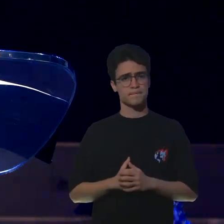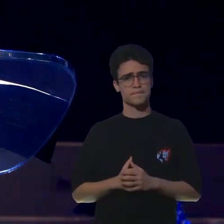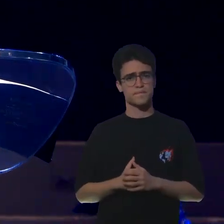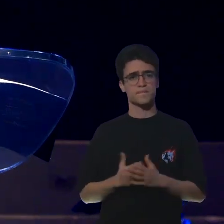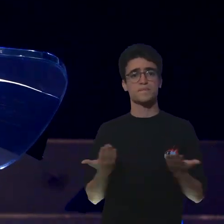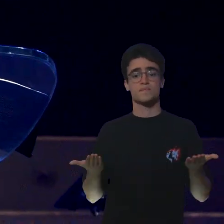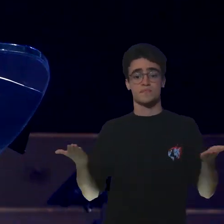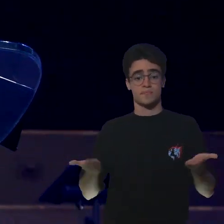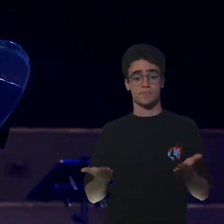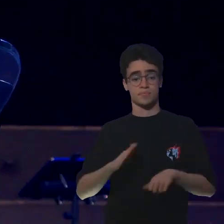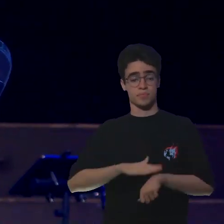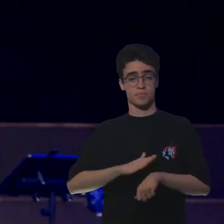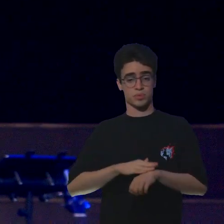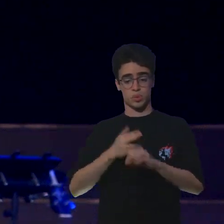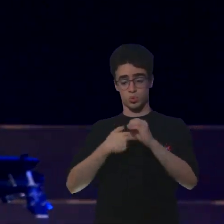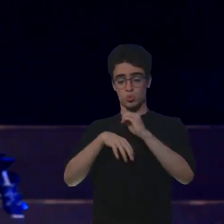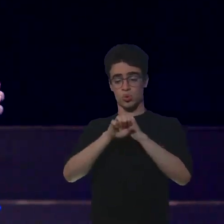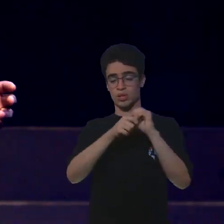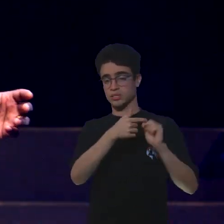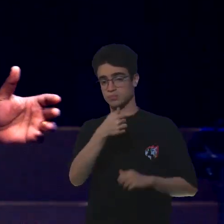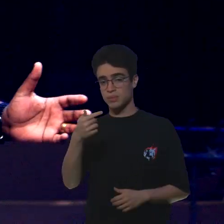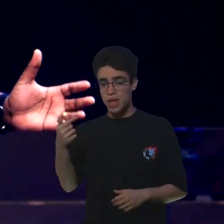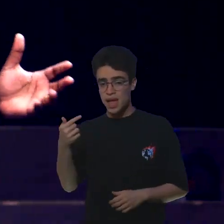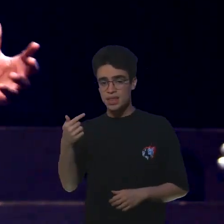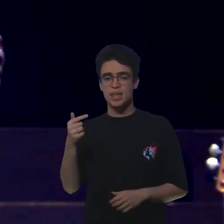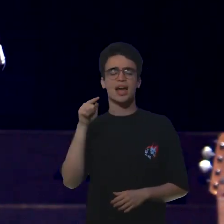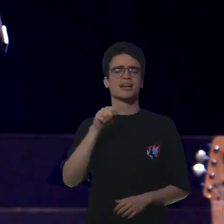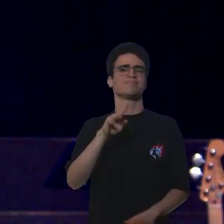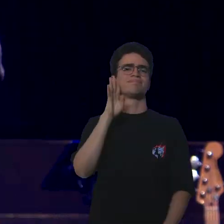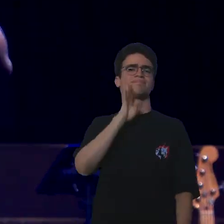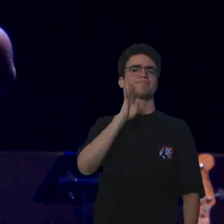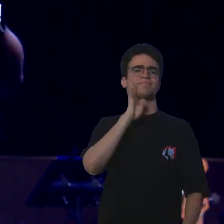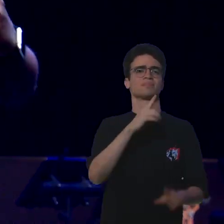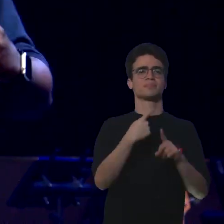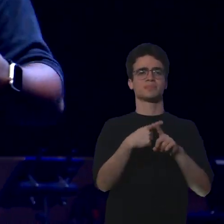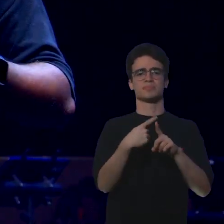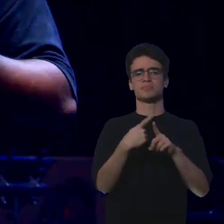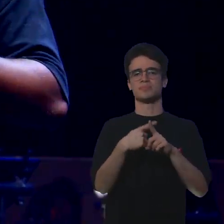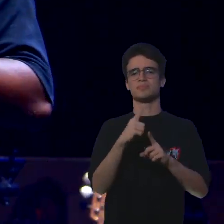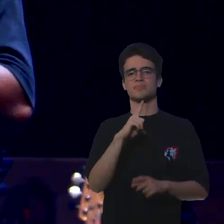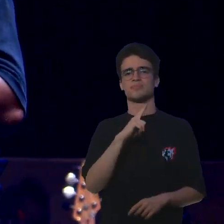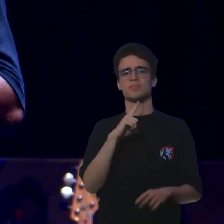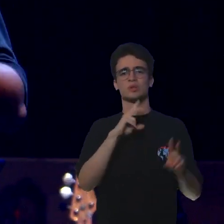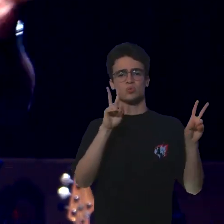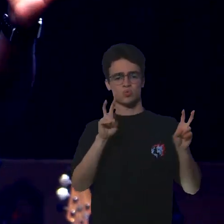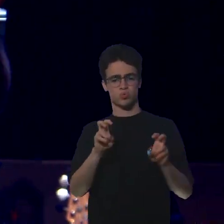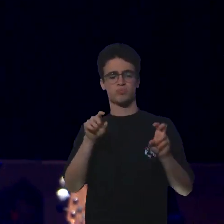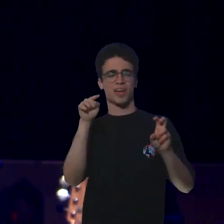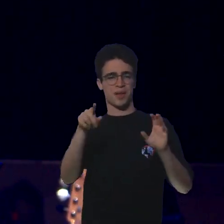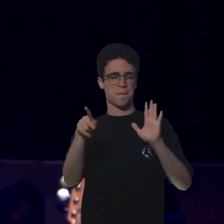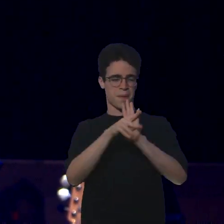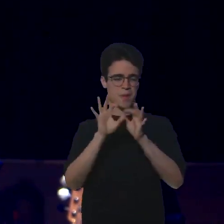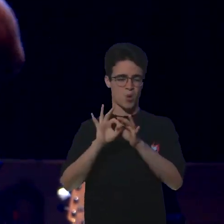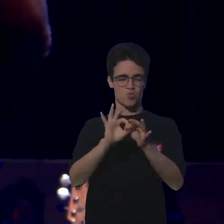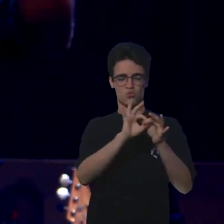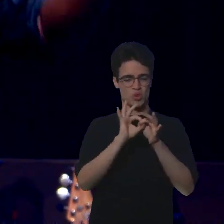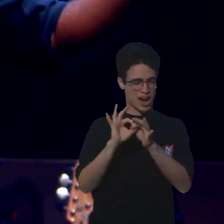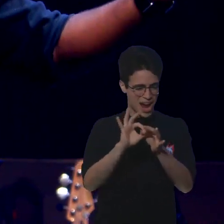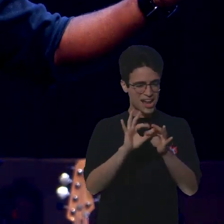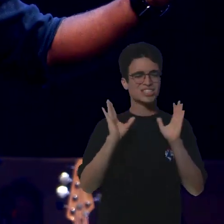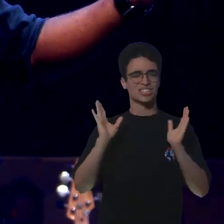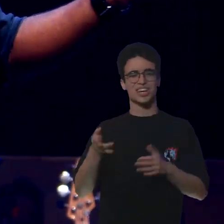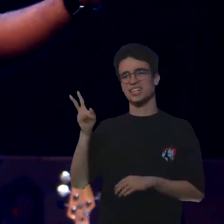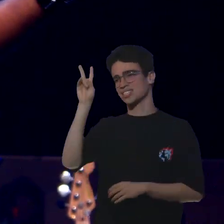está num tempo de One Week e é legal que são várias, é um tempo de unidade, a semana inteira. A gente está